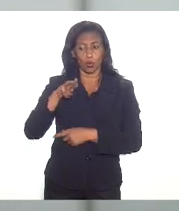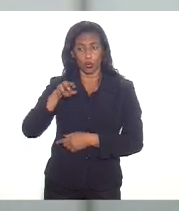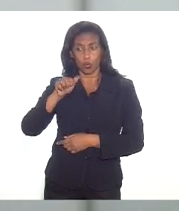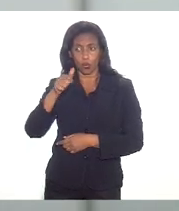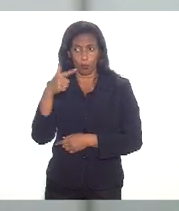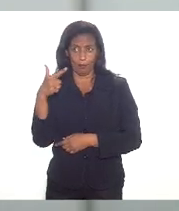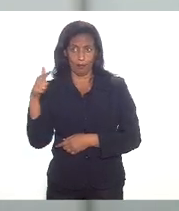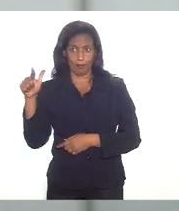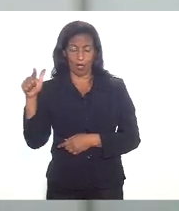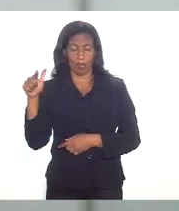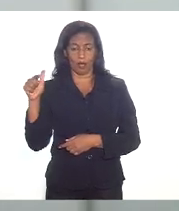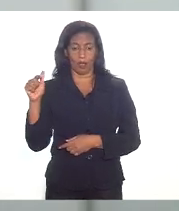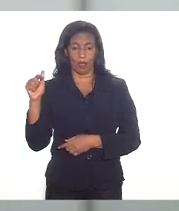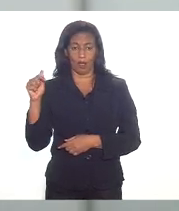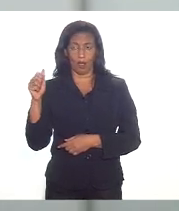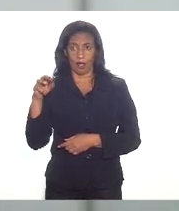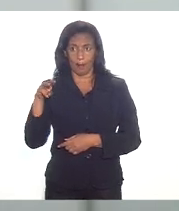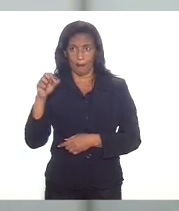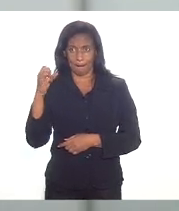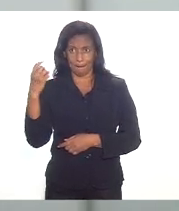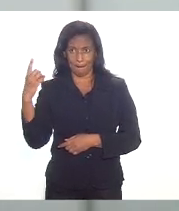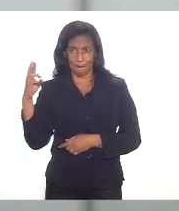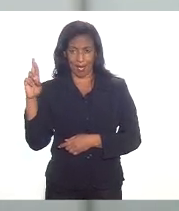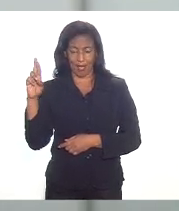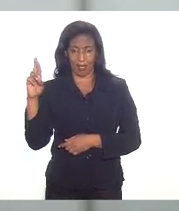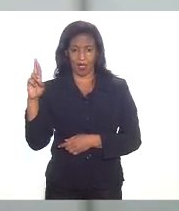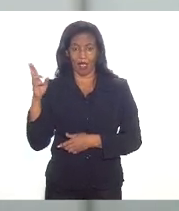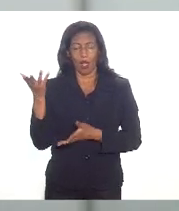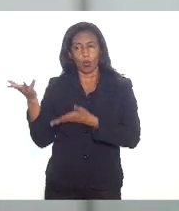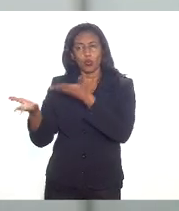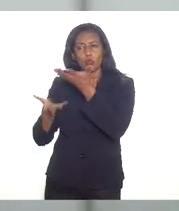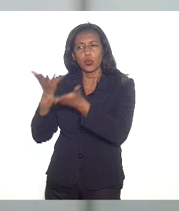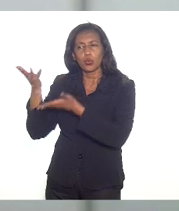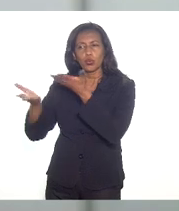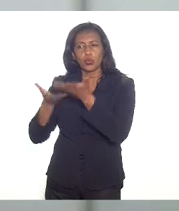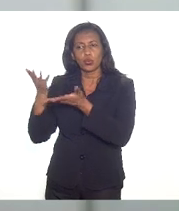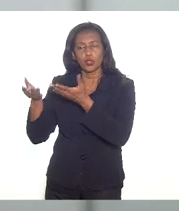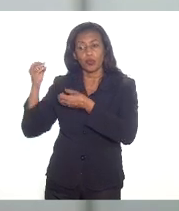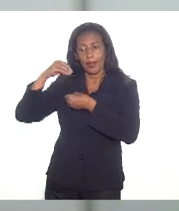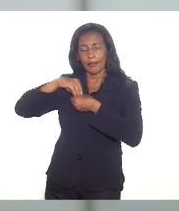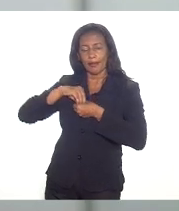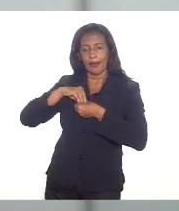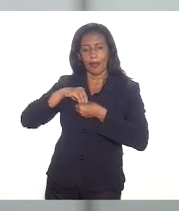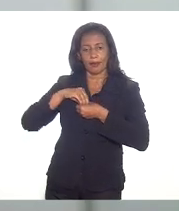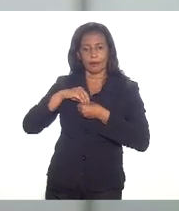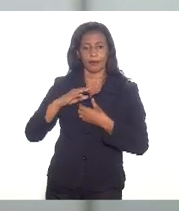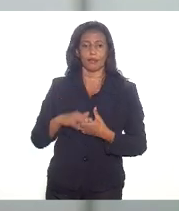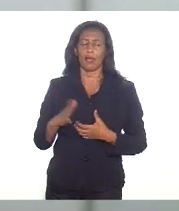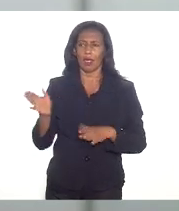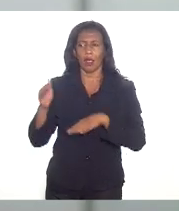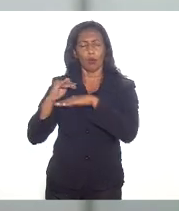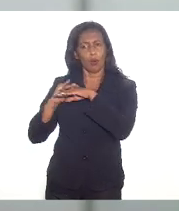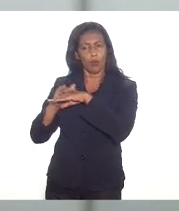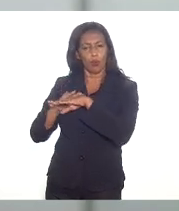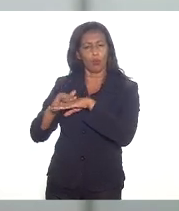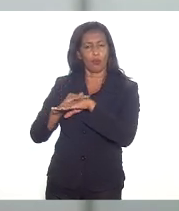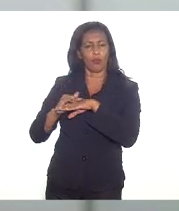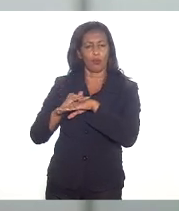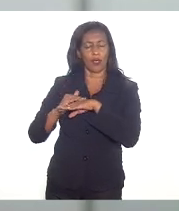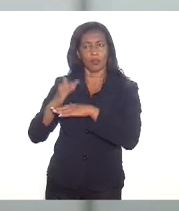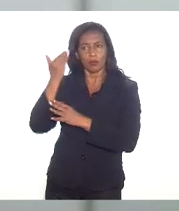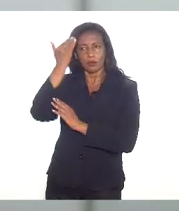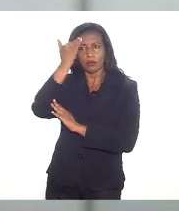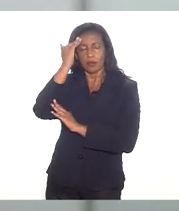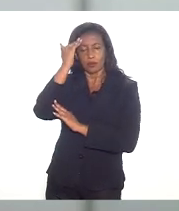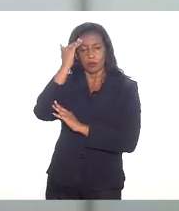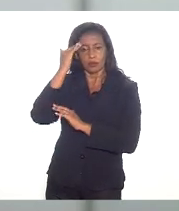em relação a outros segmentos produtivos em terra. Então, é uma conversa, no meu